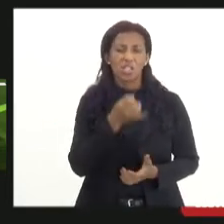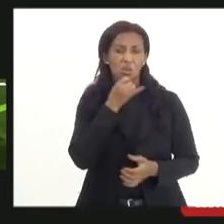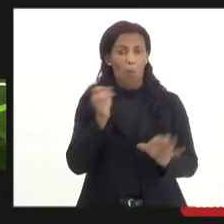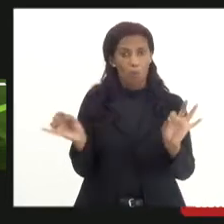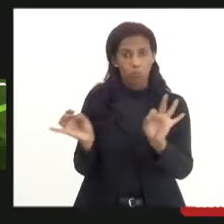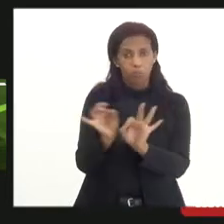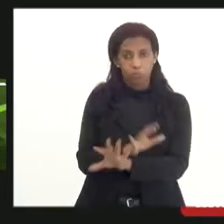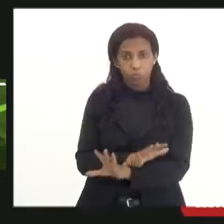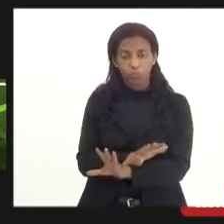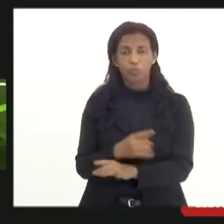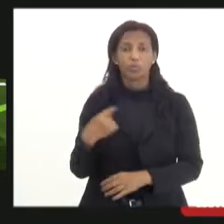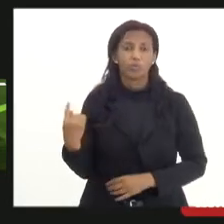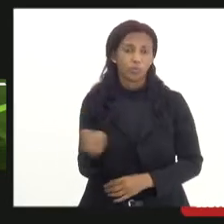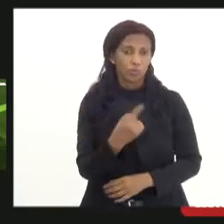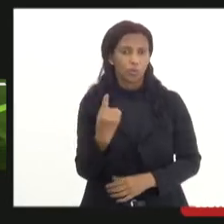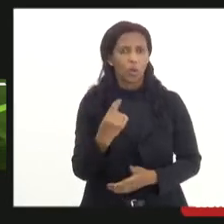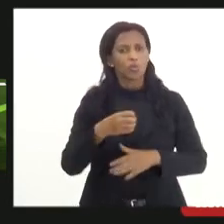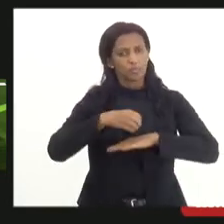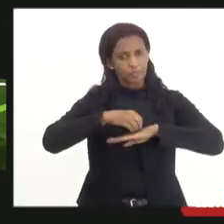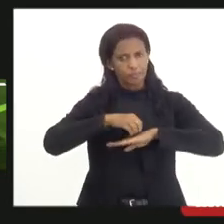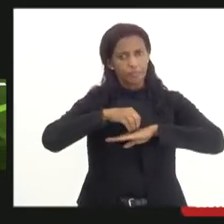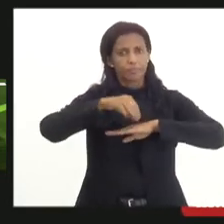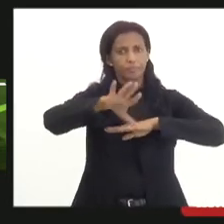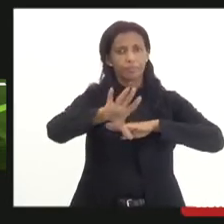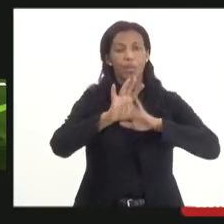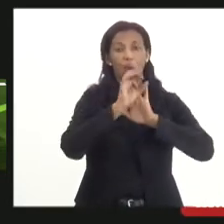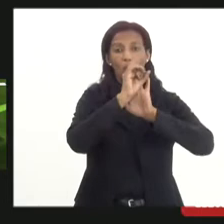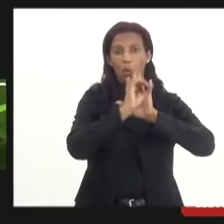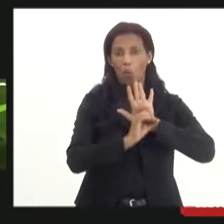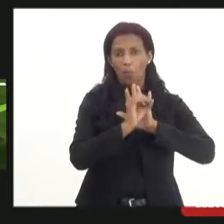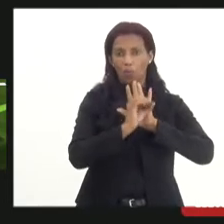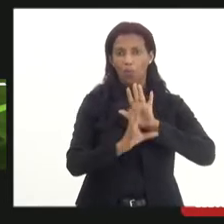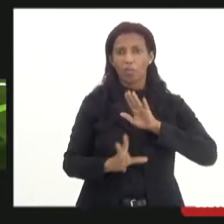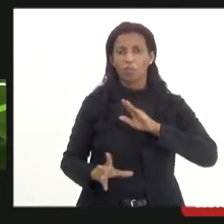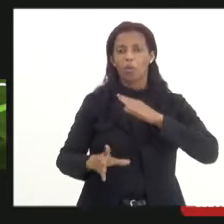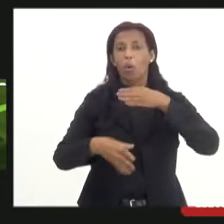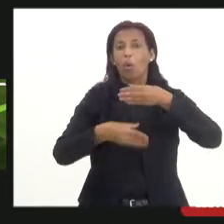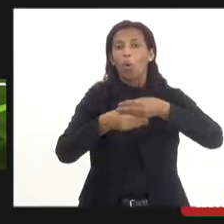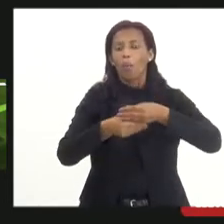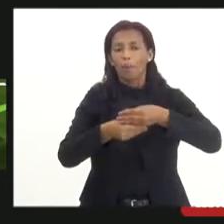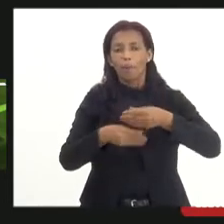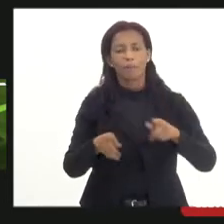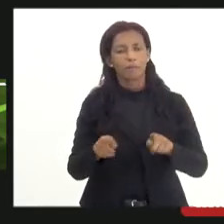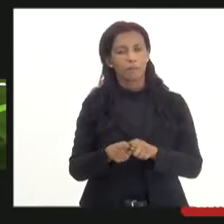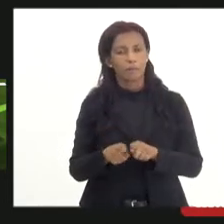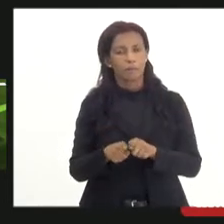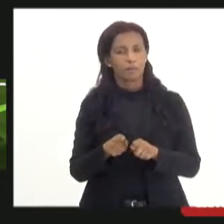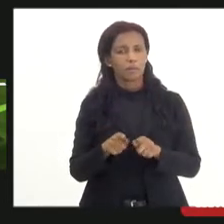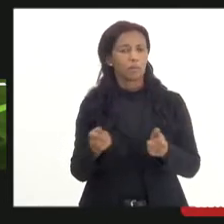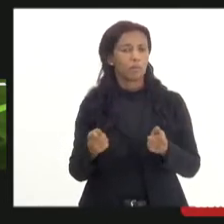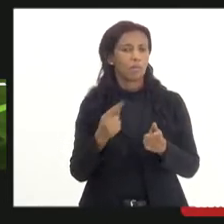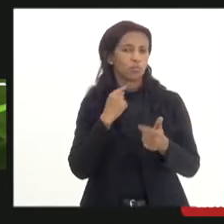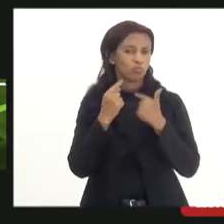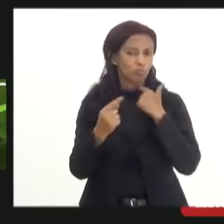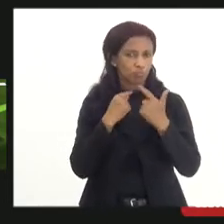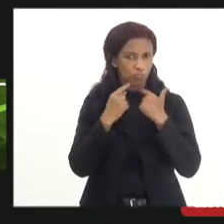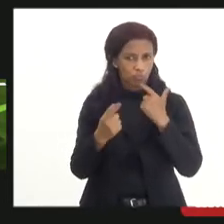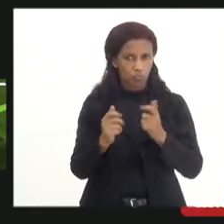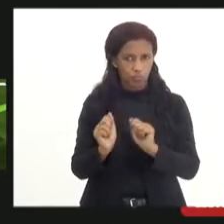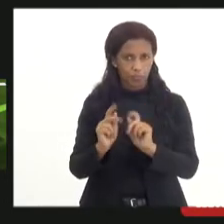pronto, nós vamos encaminhar, né, ofício complementando as questões, tá bem